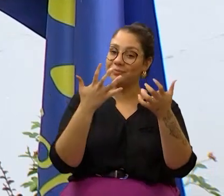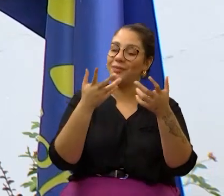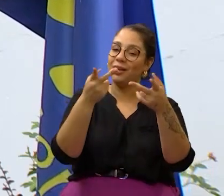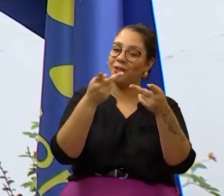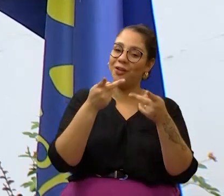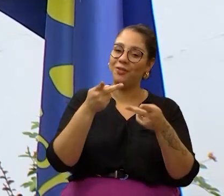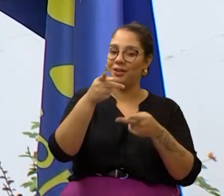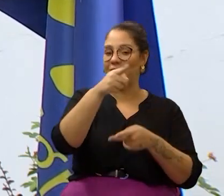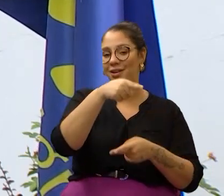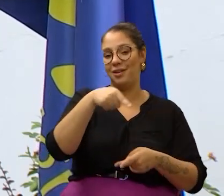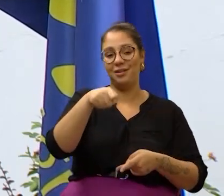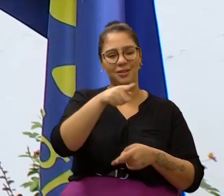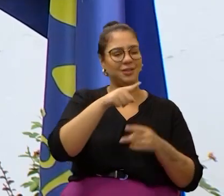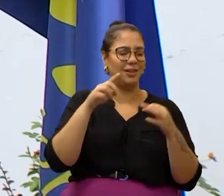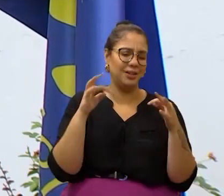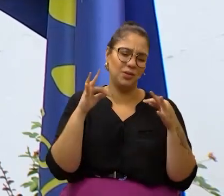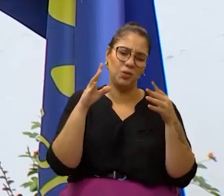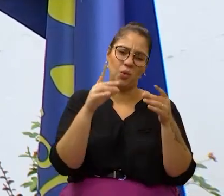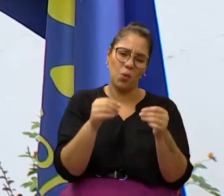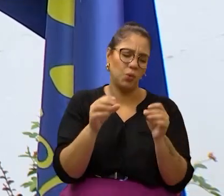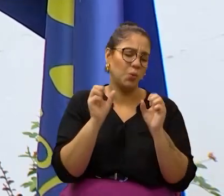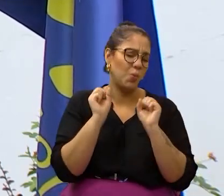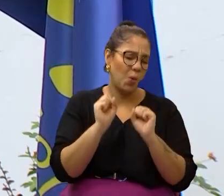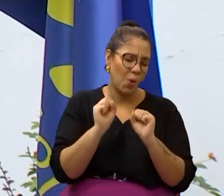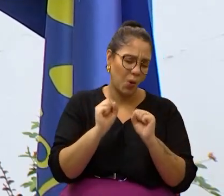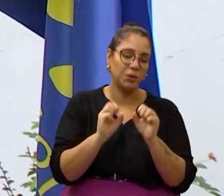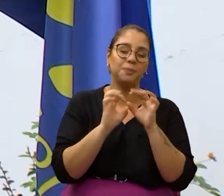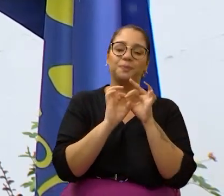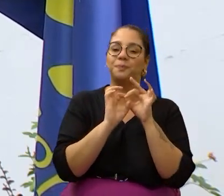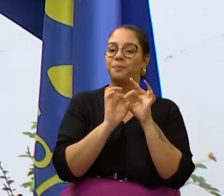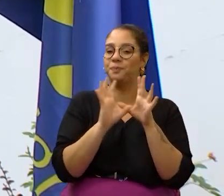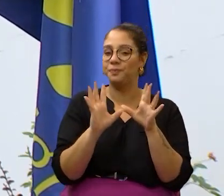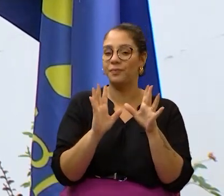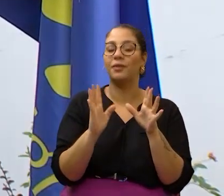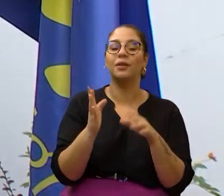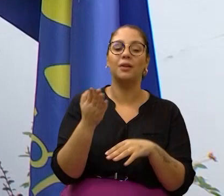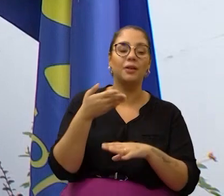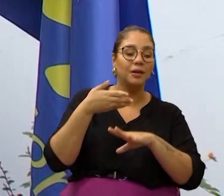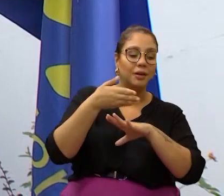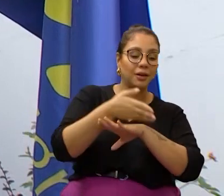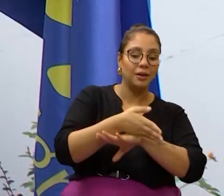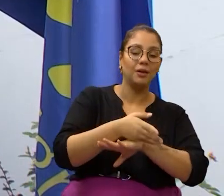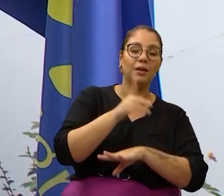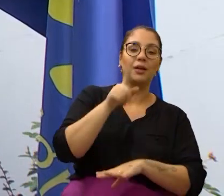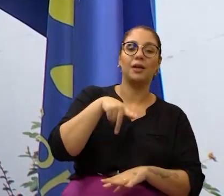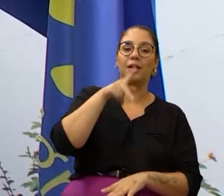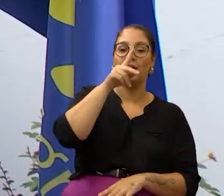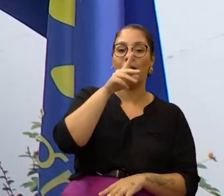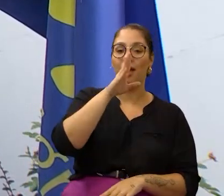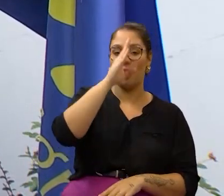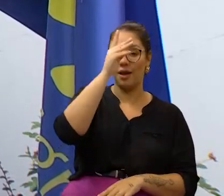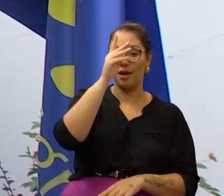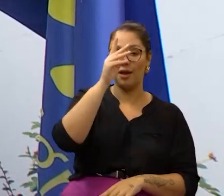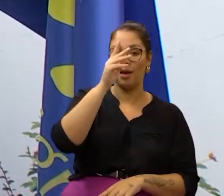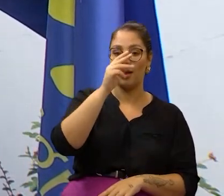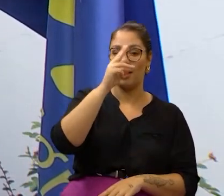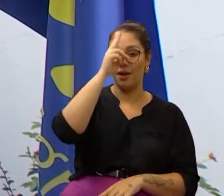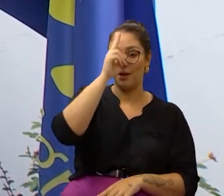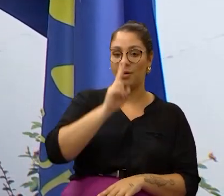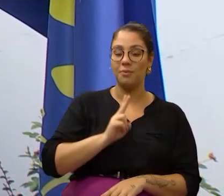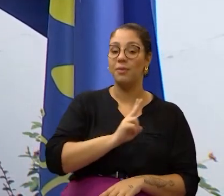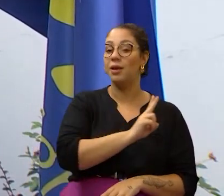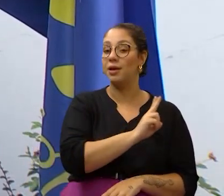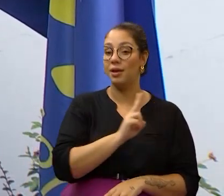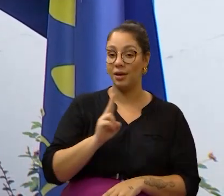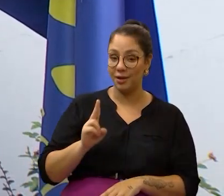convidar todos, se possível, comparecer na nossa missa de ação de graça no dia